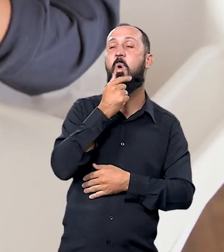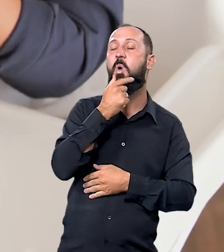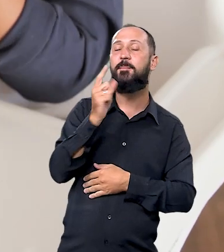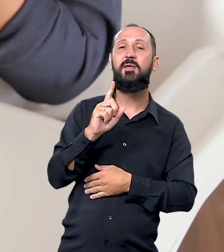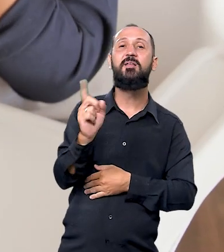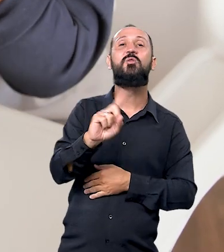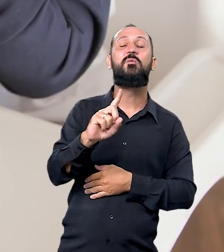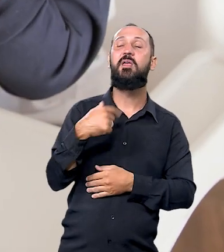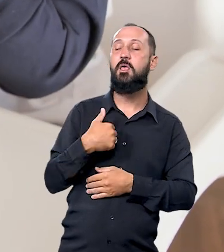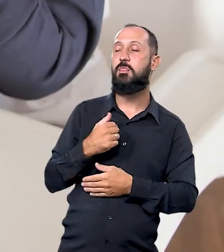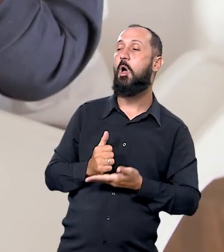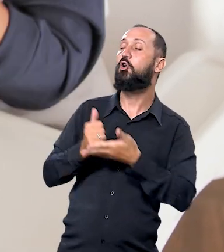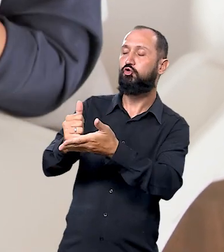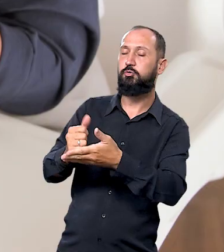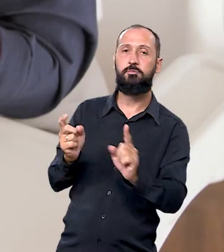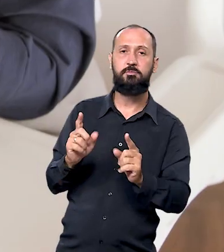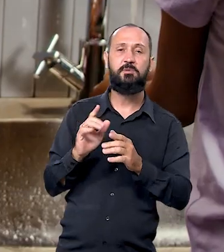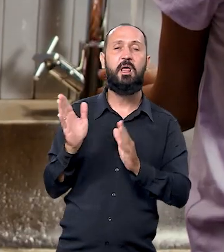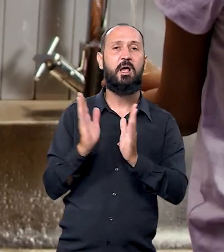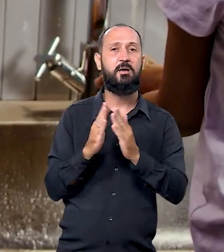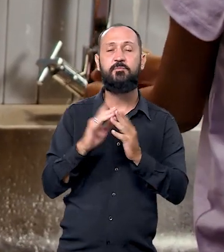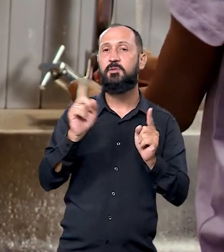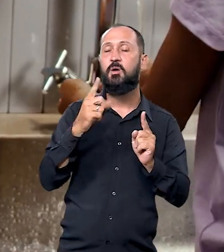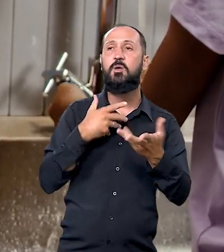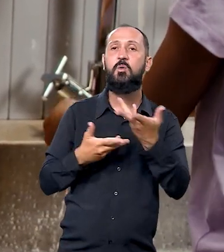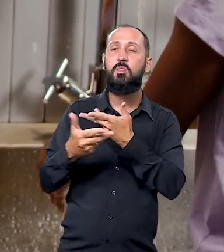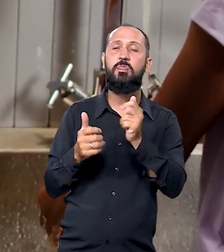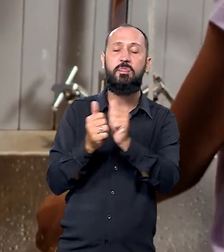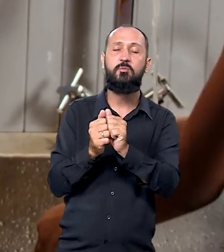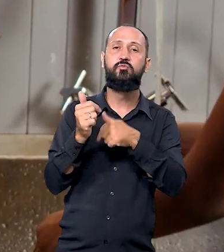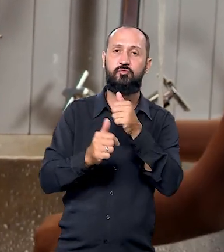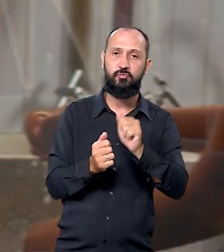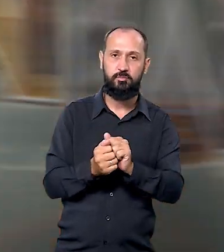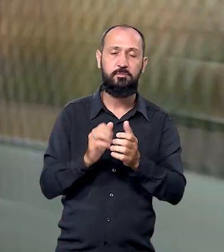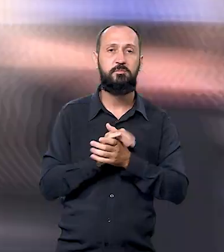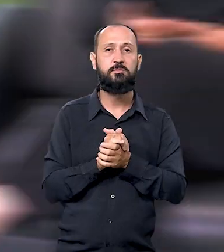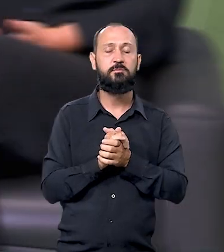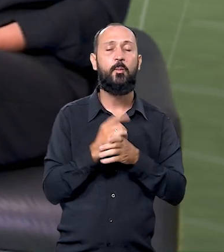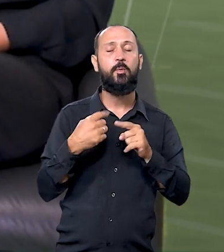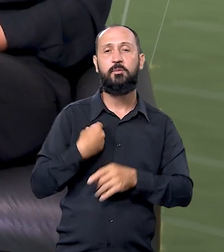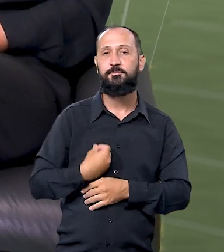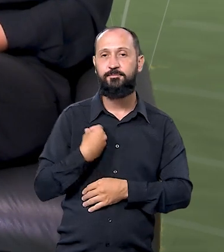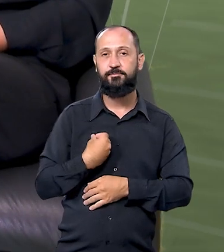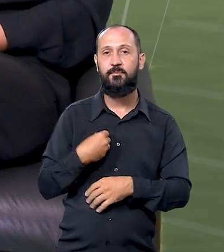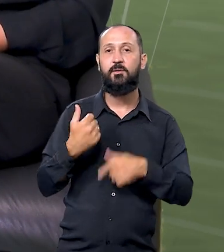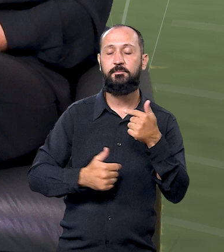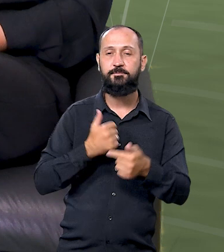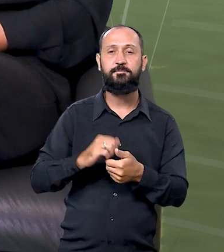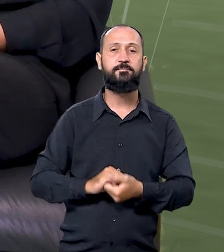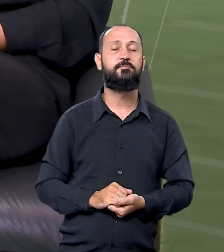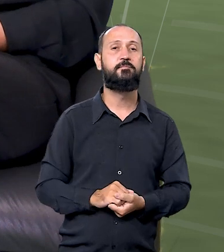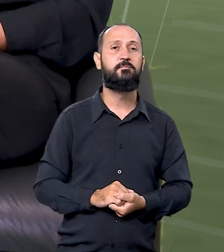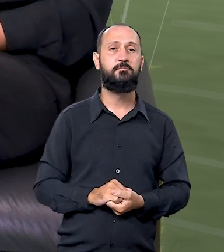Os homens, os parceiros, não é ajudar as mulheres. Eu ajudo lá em casa, é compartilhar o trabalho doméstico, porque ninguém vive sem